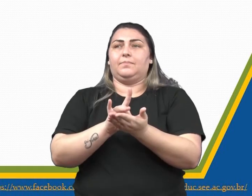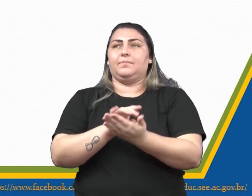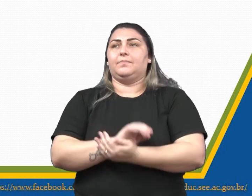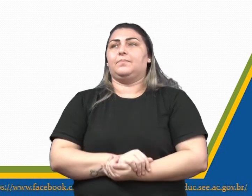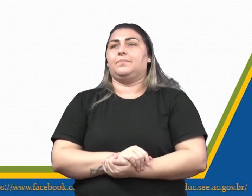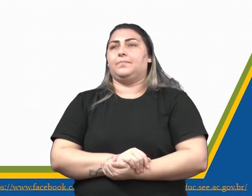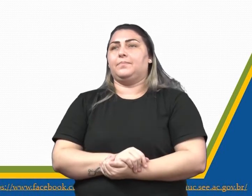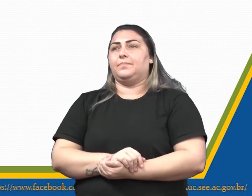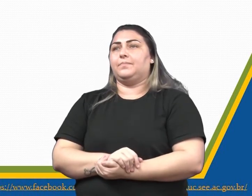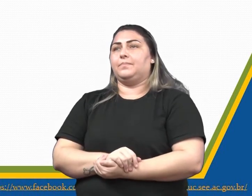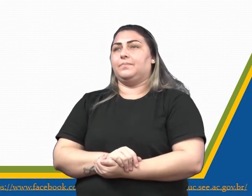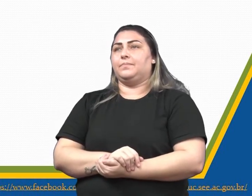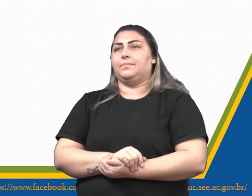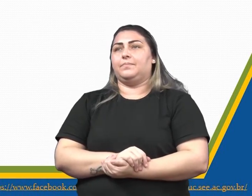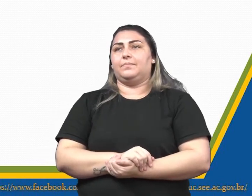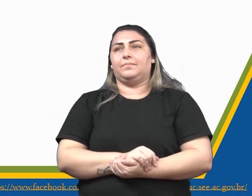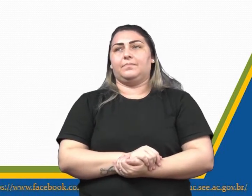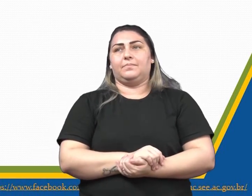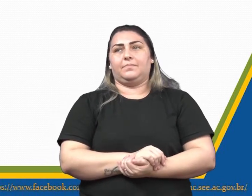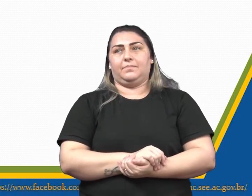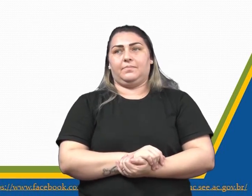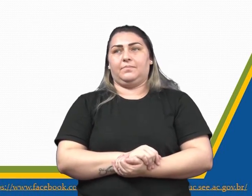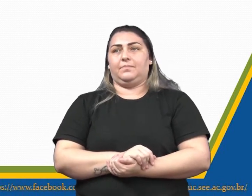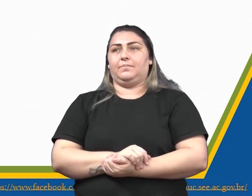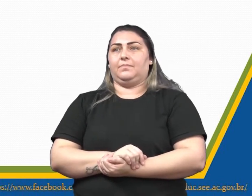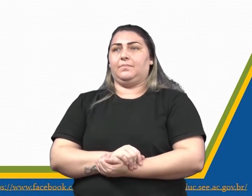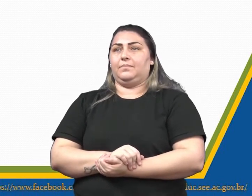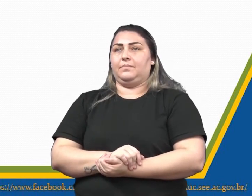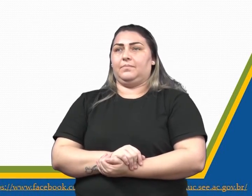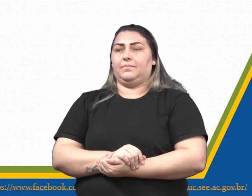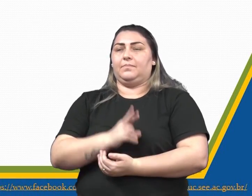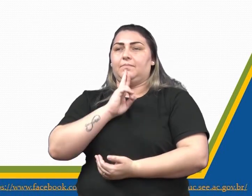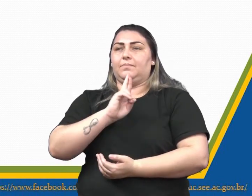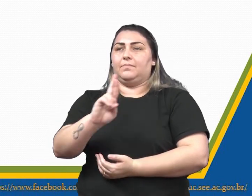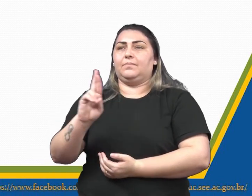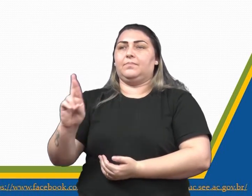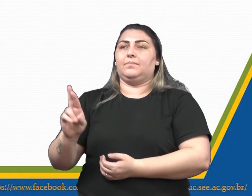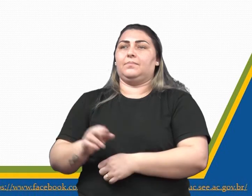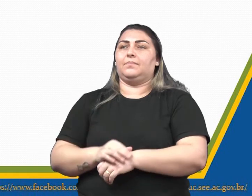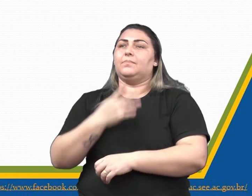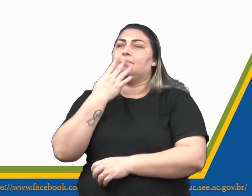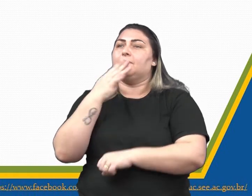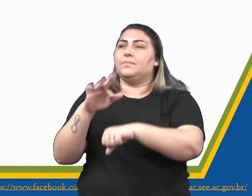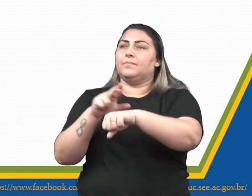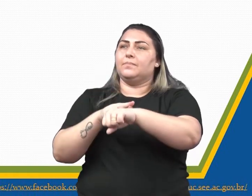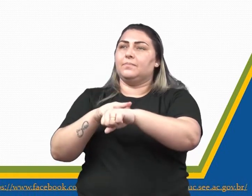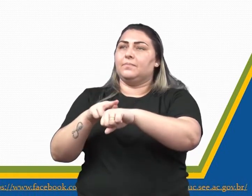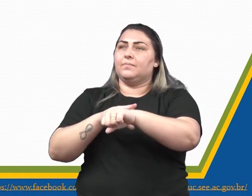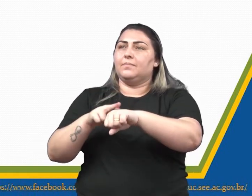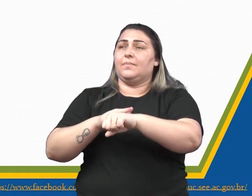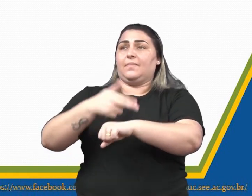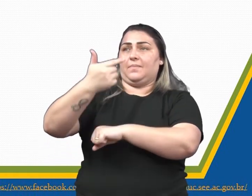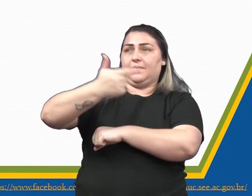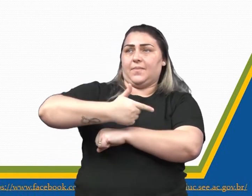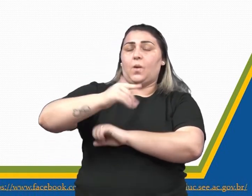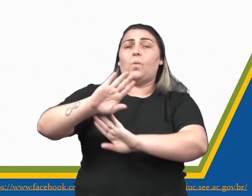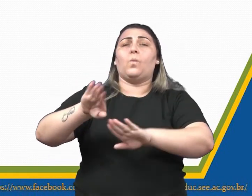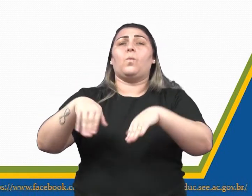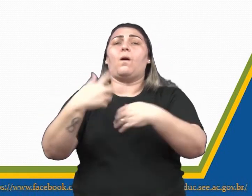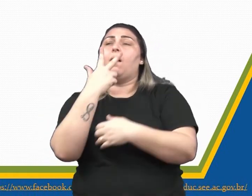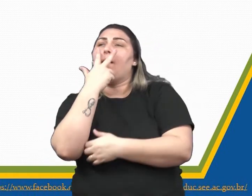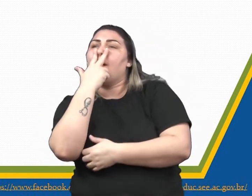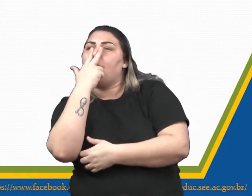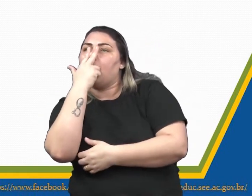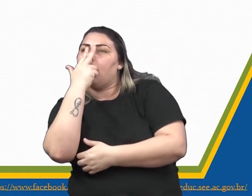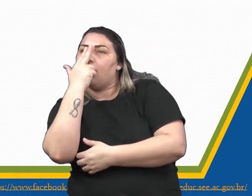Próxima questão, tá aí o haikai, soneto e poema concreto. E aí, questão 2. Qual é a semelhança